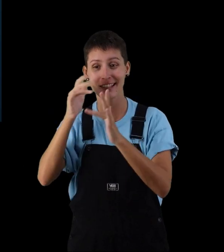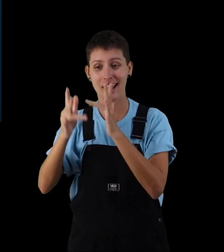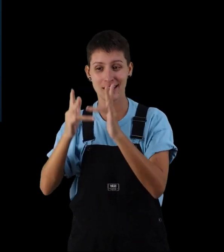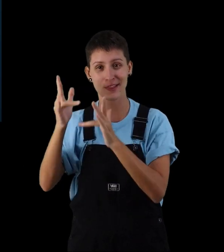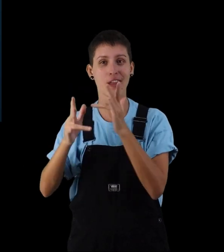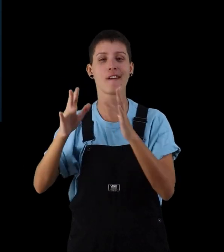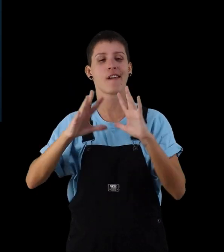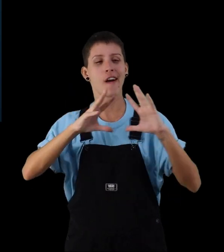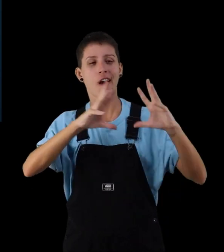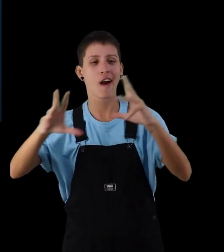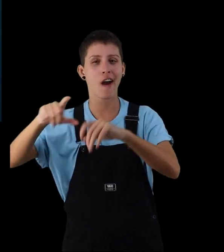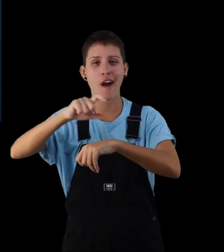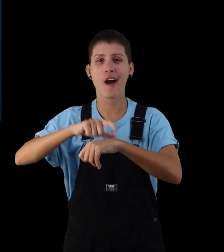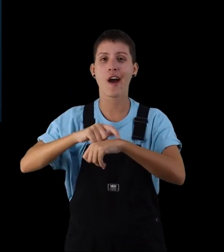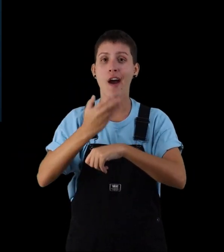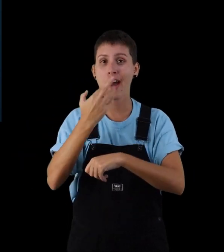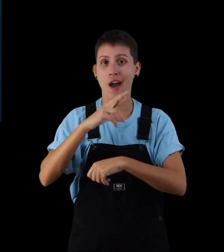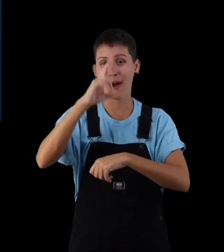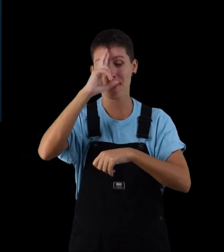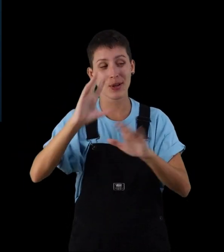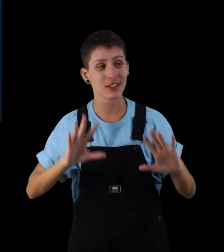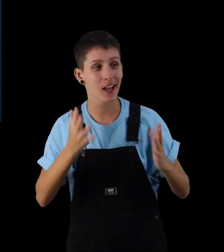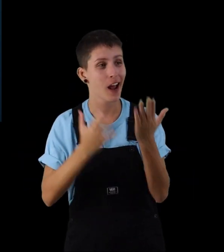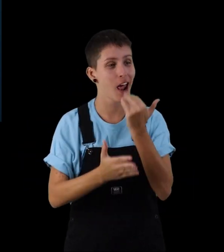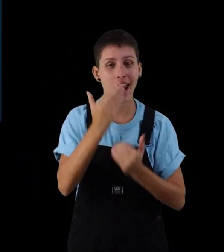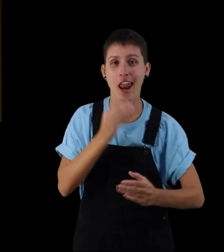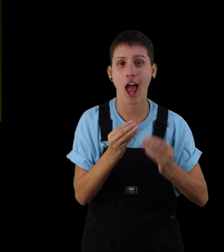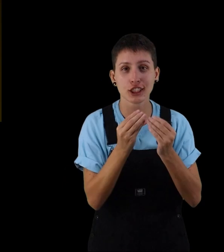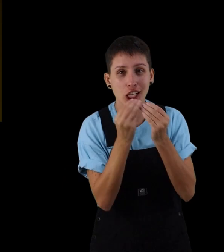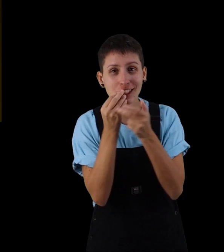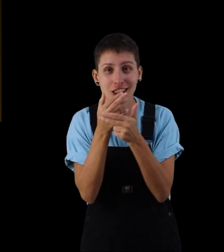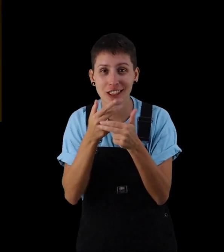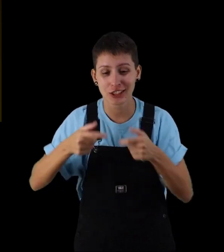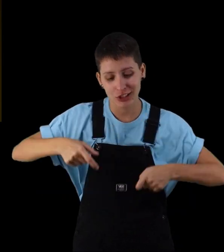mesa esperava a todos para um almoço de comemoração.